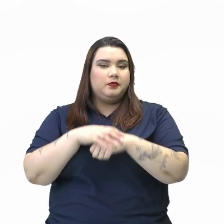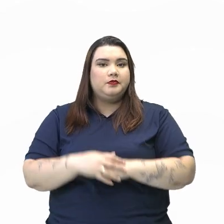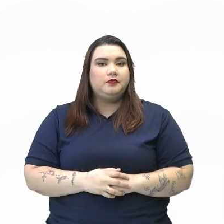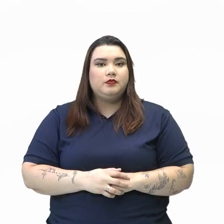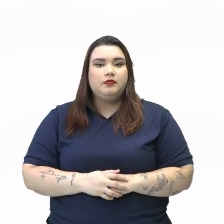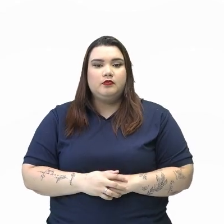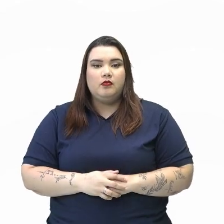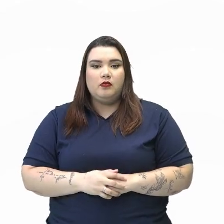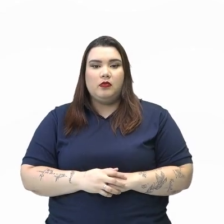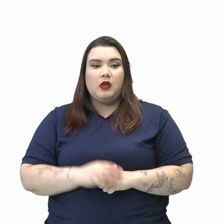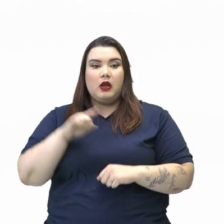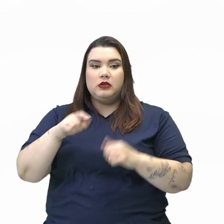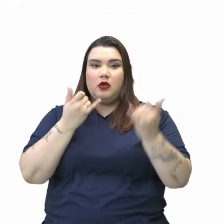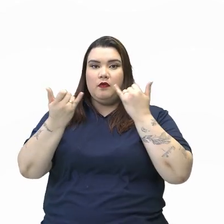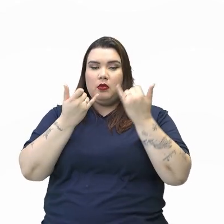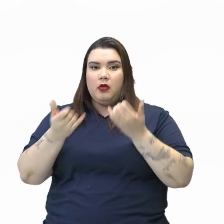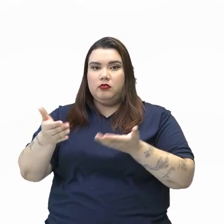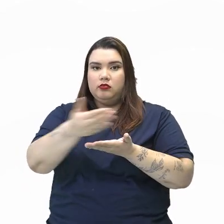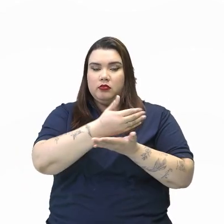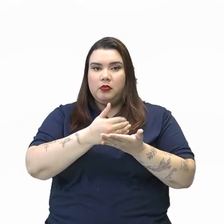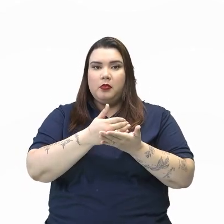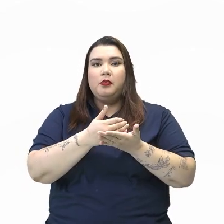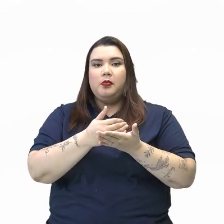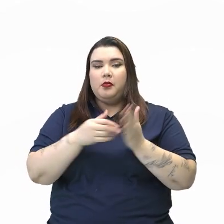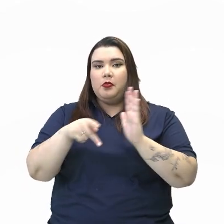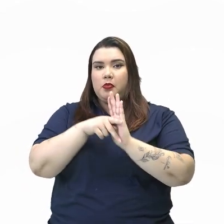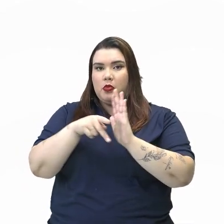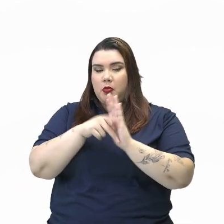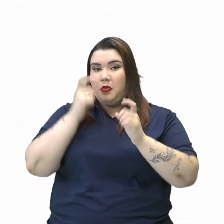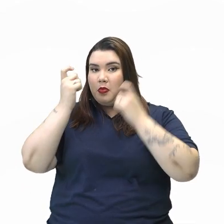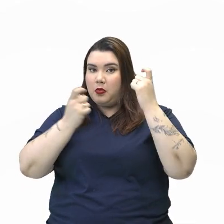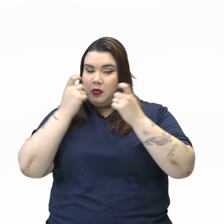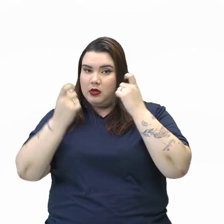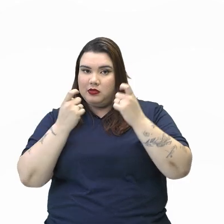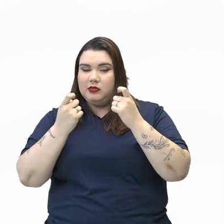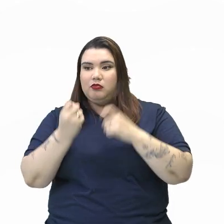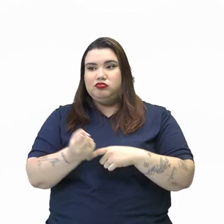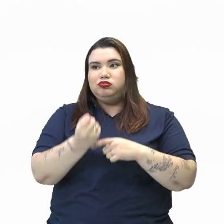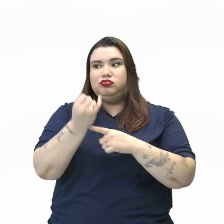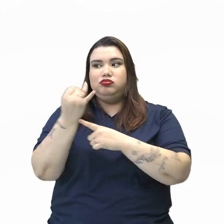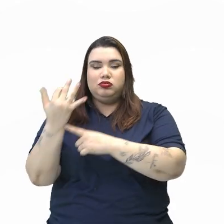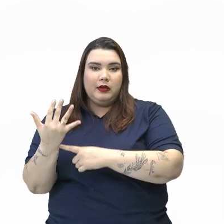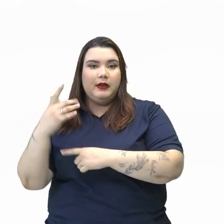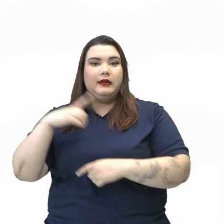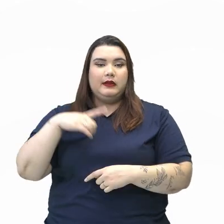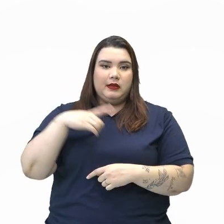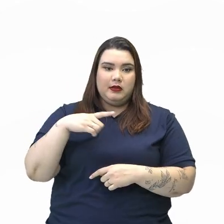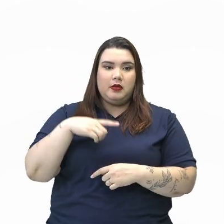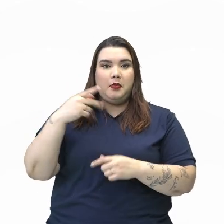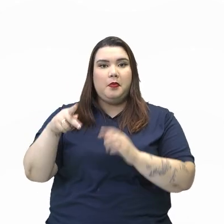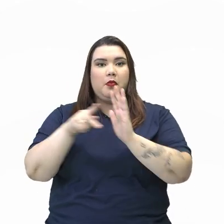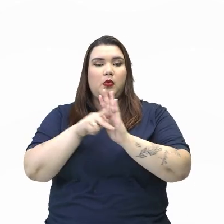clínico, né, e esses dados são mais, por causa disso, né, mais preocupantes e mais numerosos, dados